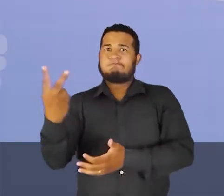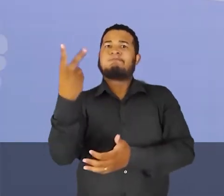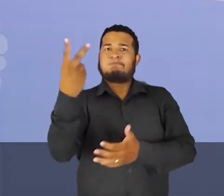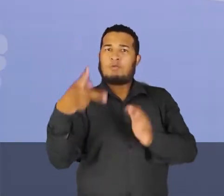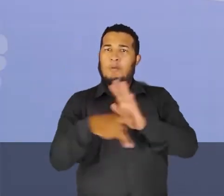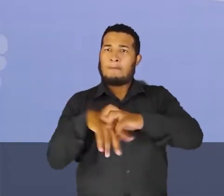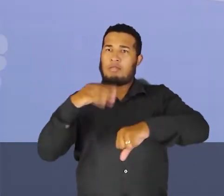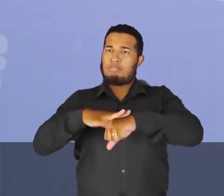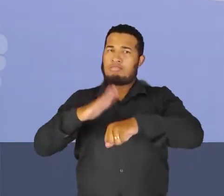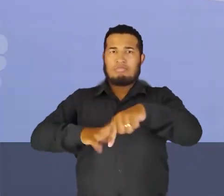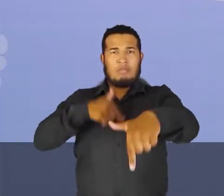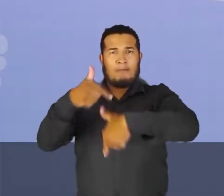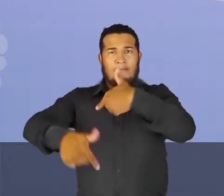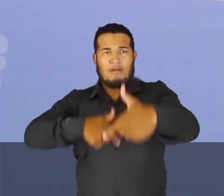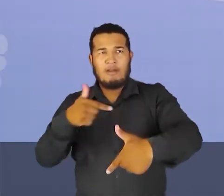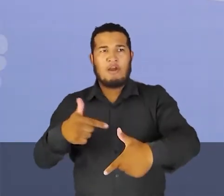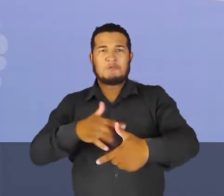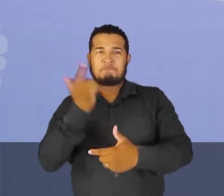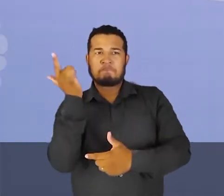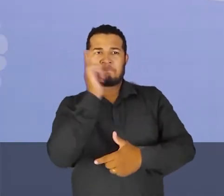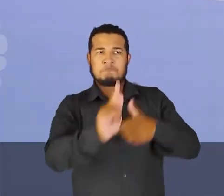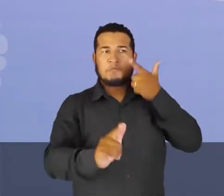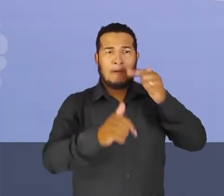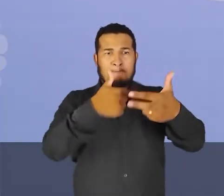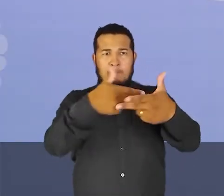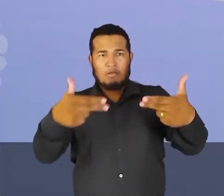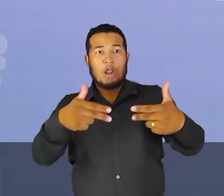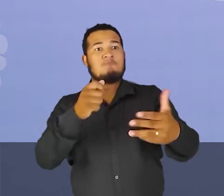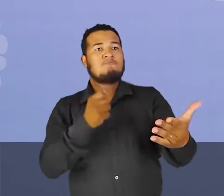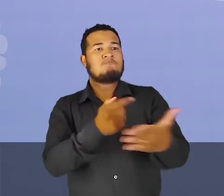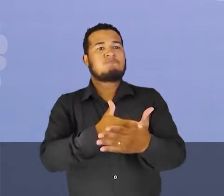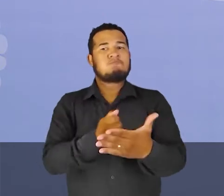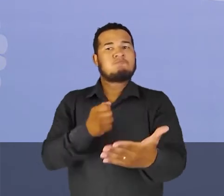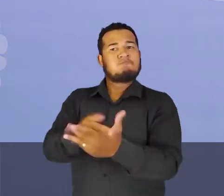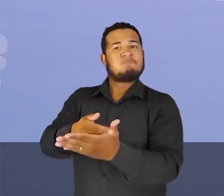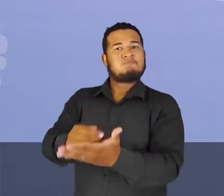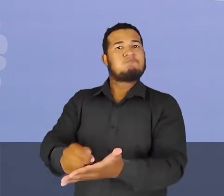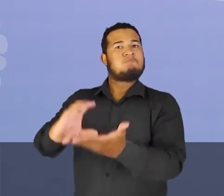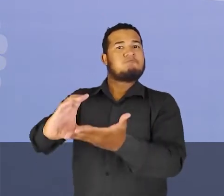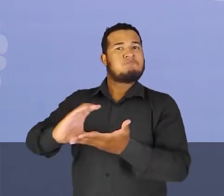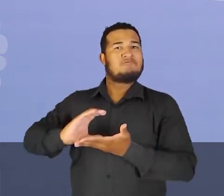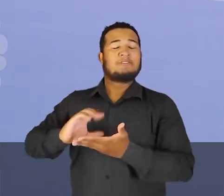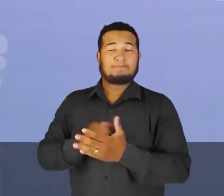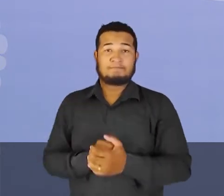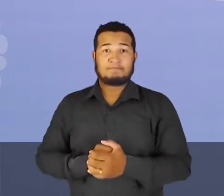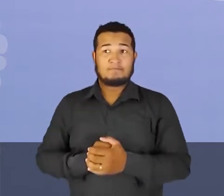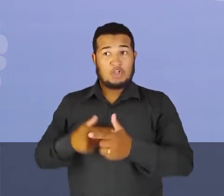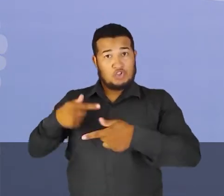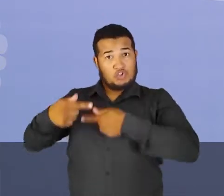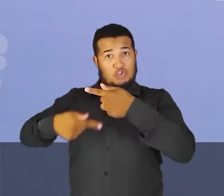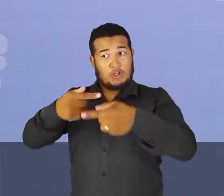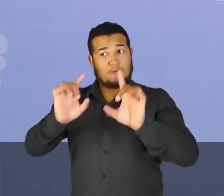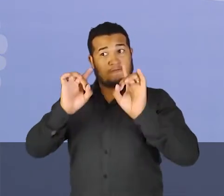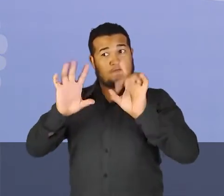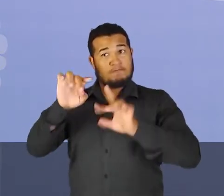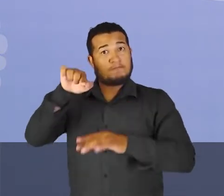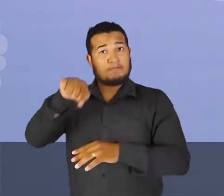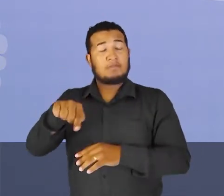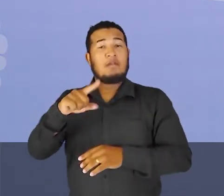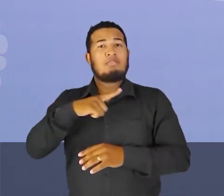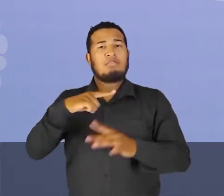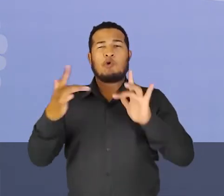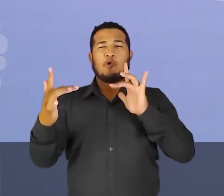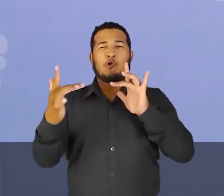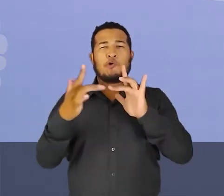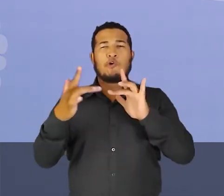valorização do trabalho, a valorização das conquistas materiais propriamente dita. Essa geração, em especial, ela vai ter